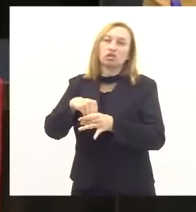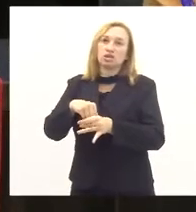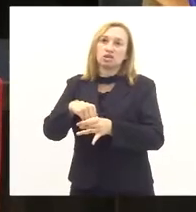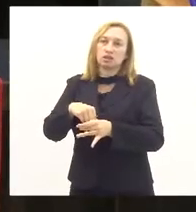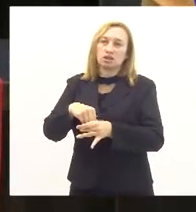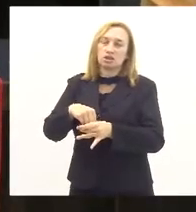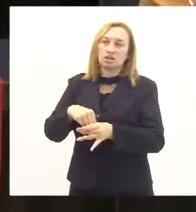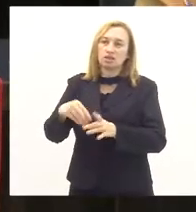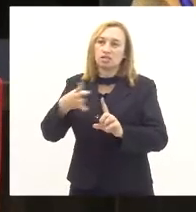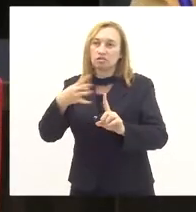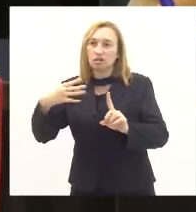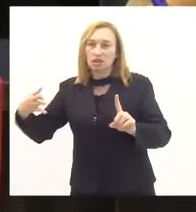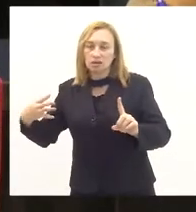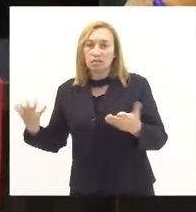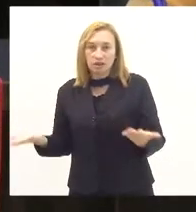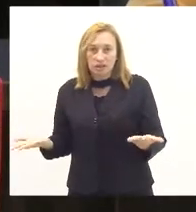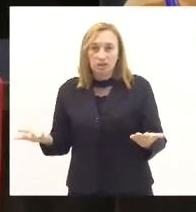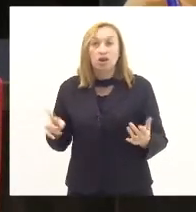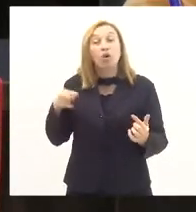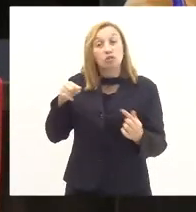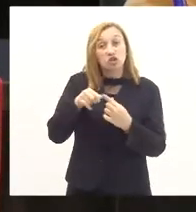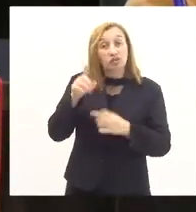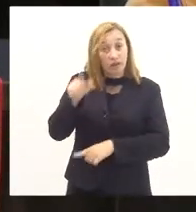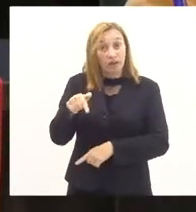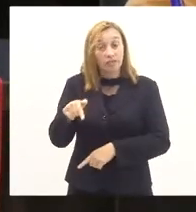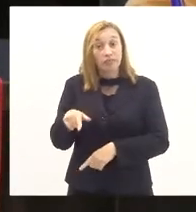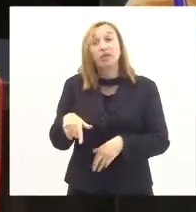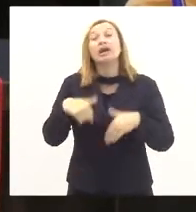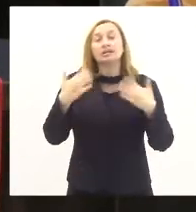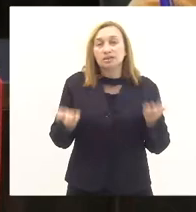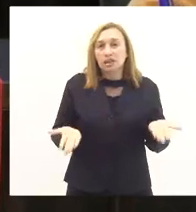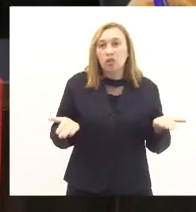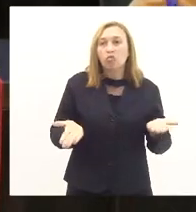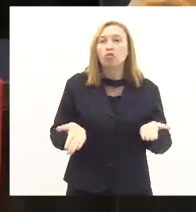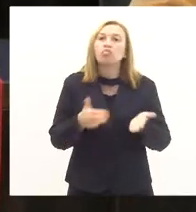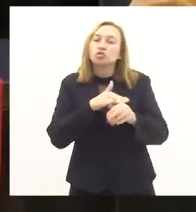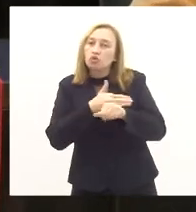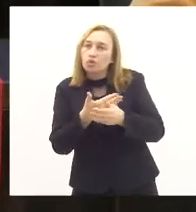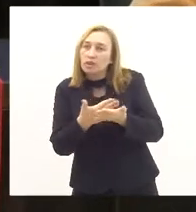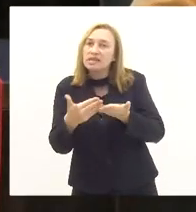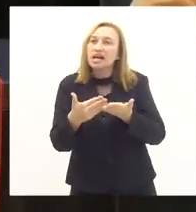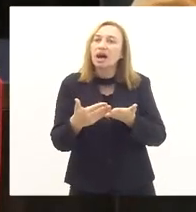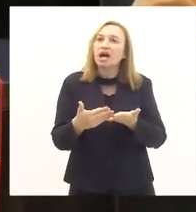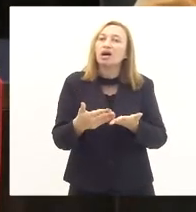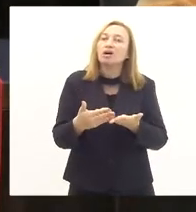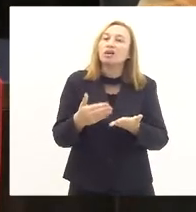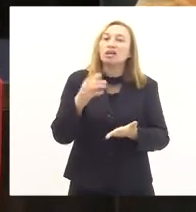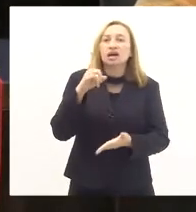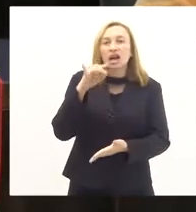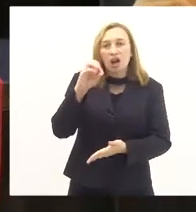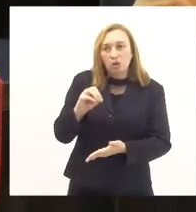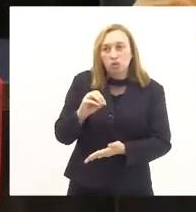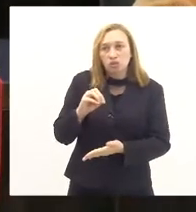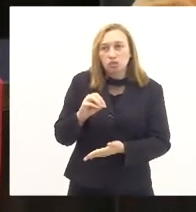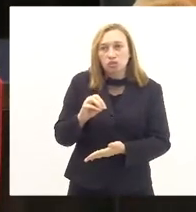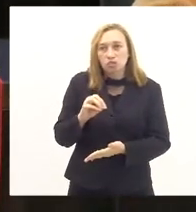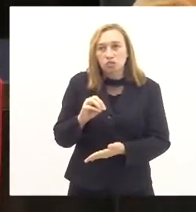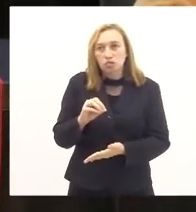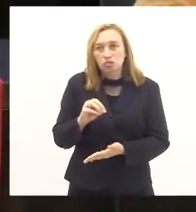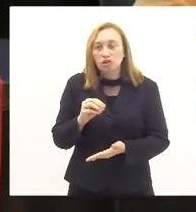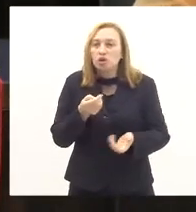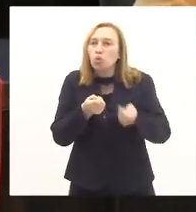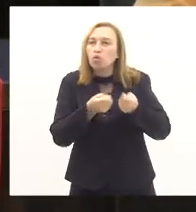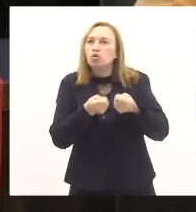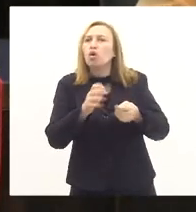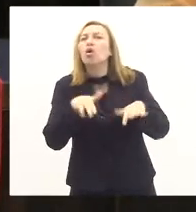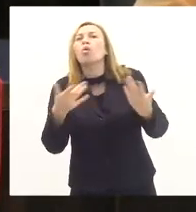para LGBTI+. Esse é o objetivo. Então, vamos começar com o Cláudio Nascimento. A gente vai ter um controle.